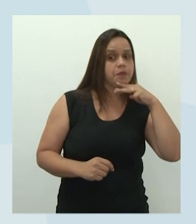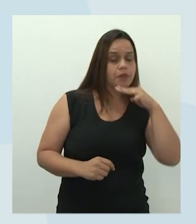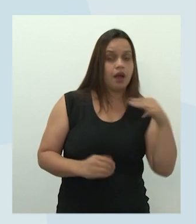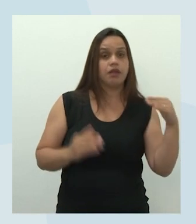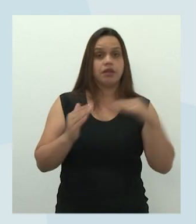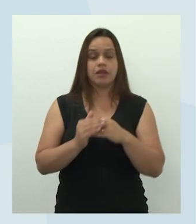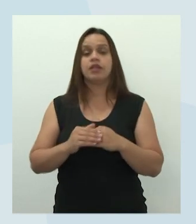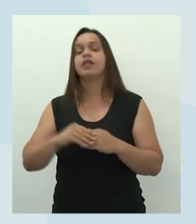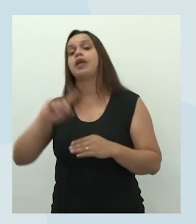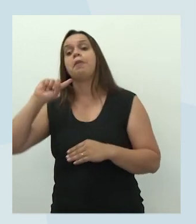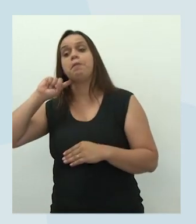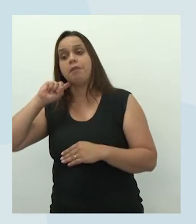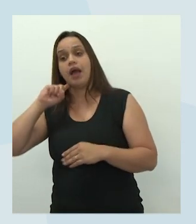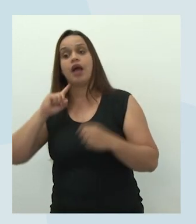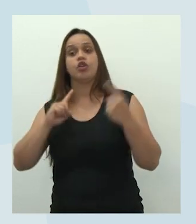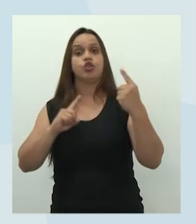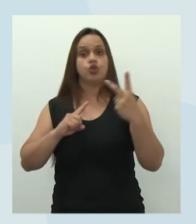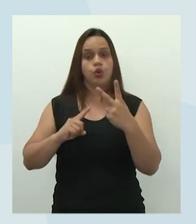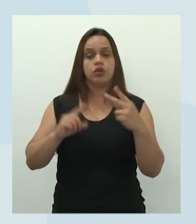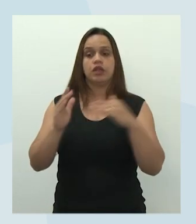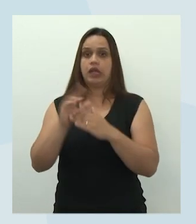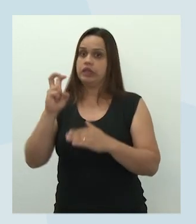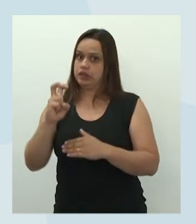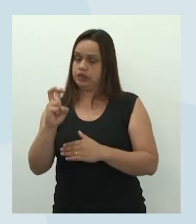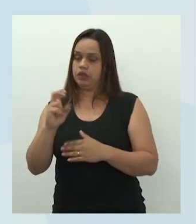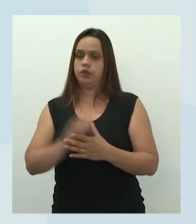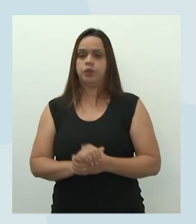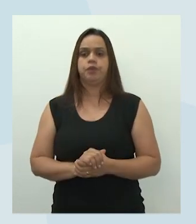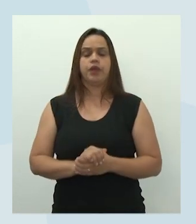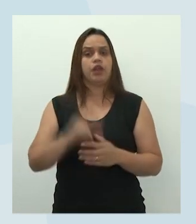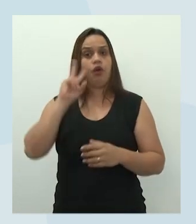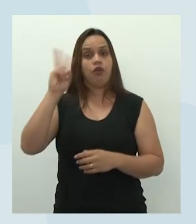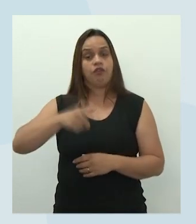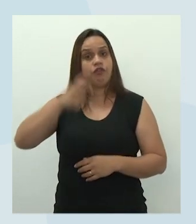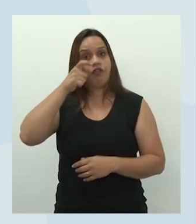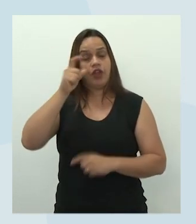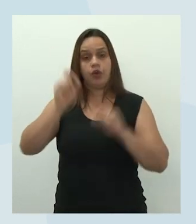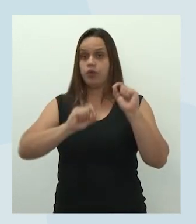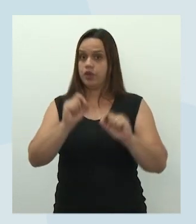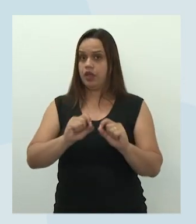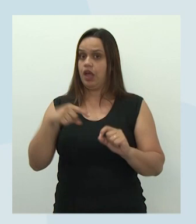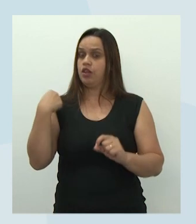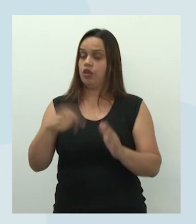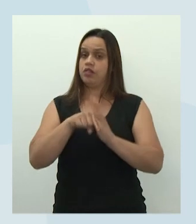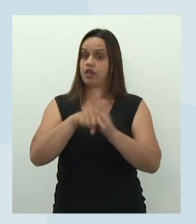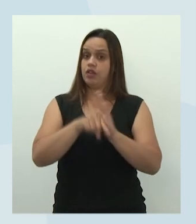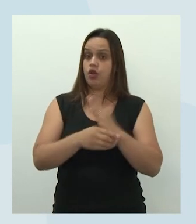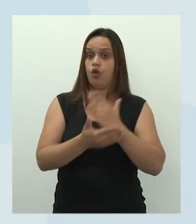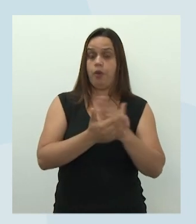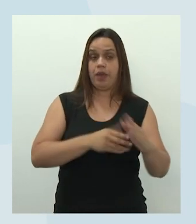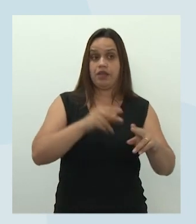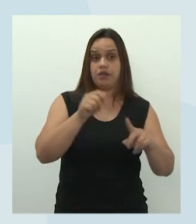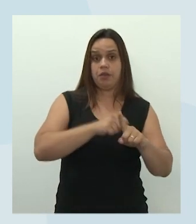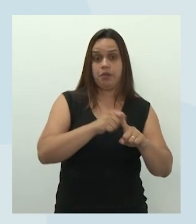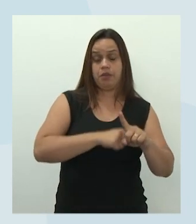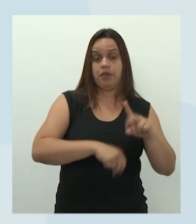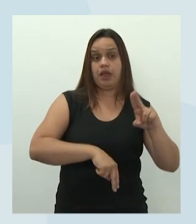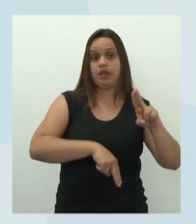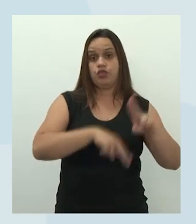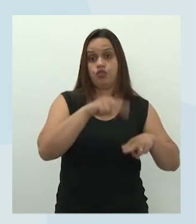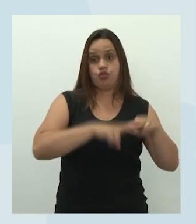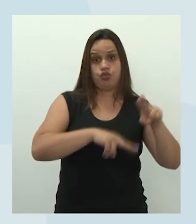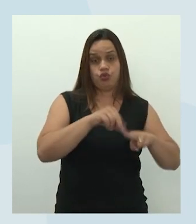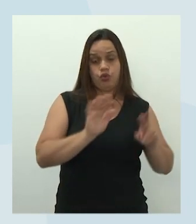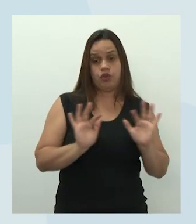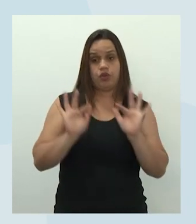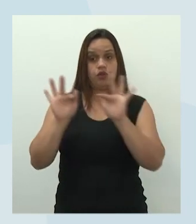a 5 pés. Então, observem que a nossa análise começa no mês de junho e termina